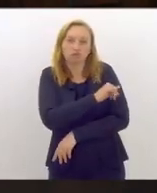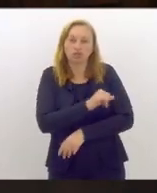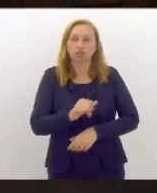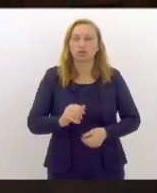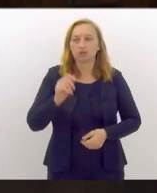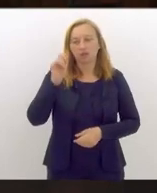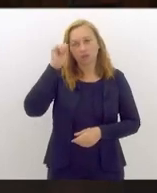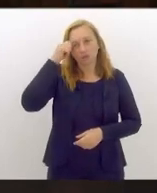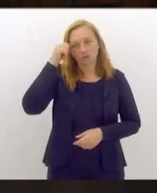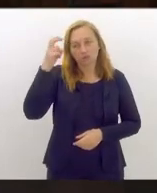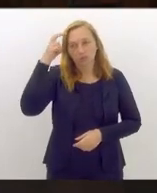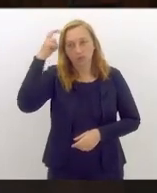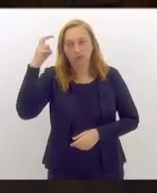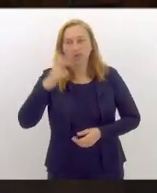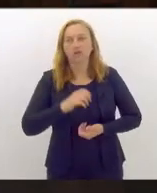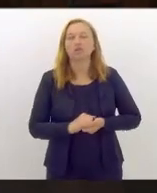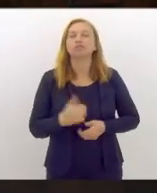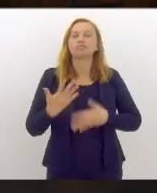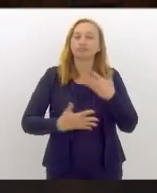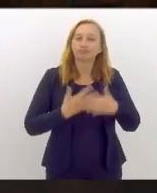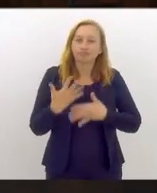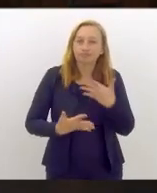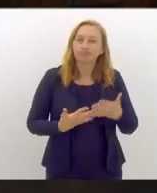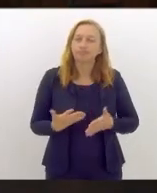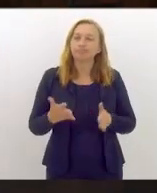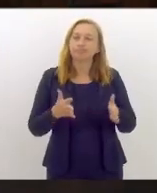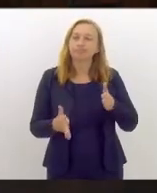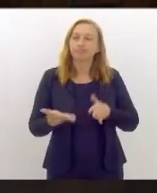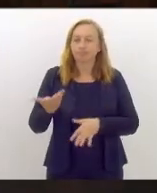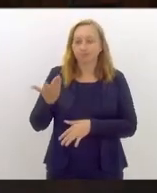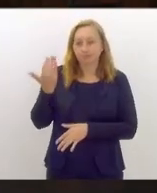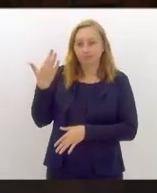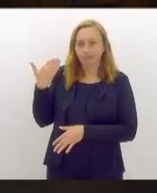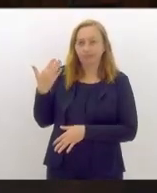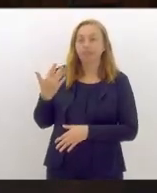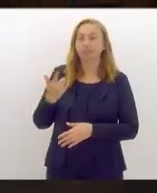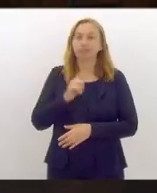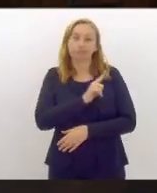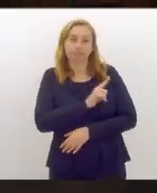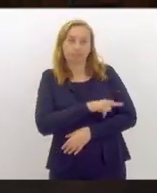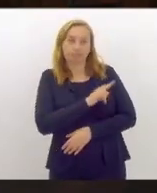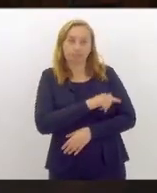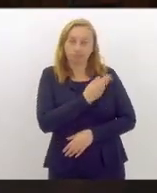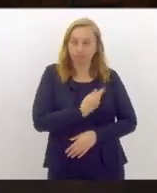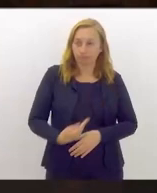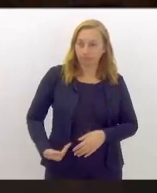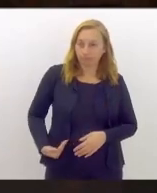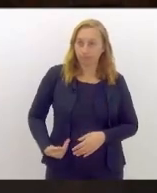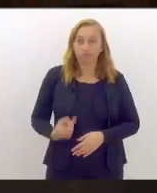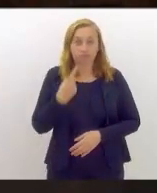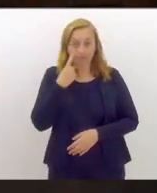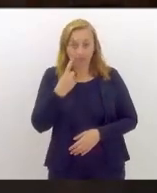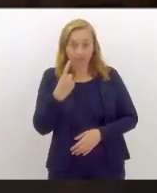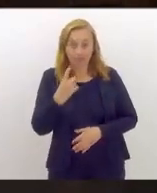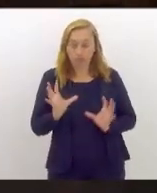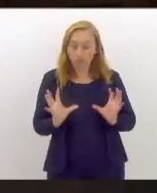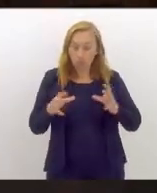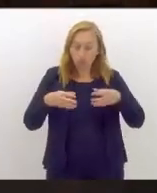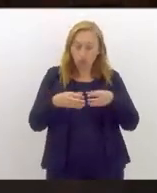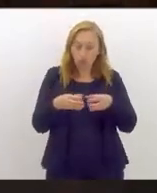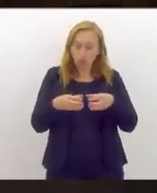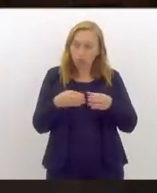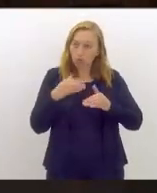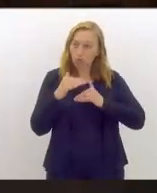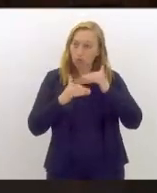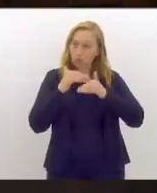e portanto vi com enorme alegria naquela época Ainda como gestor público e como quem tinha que ver o conjunto dos